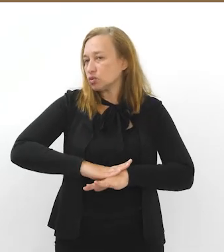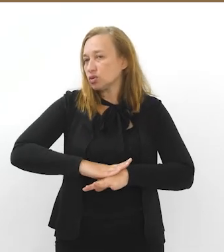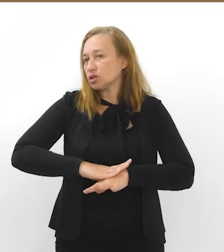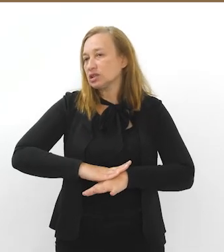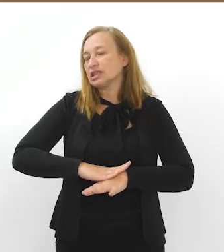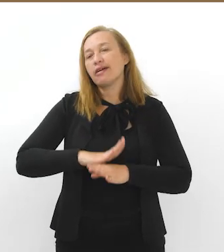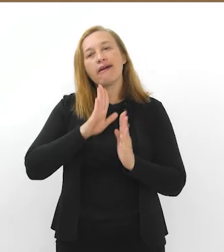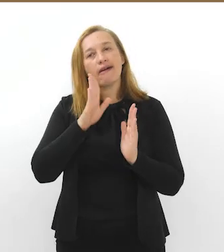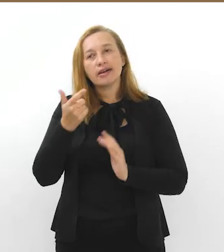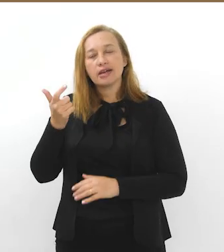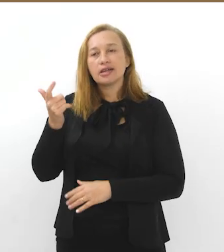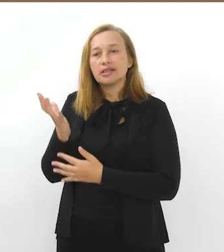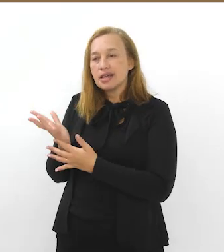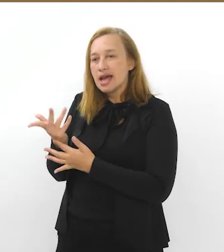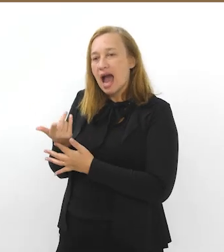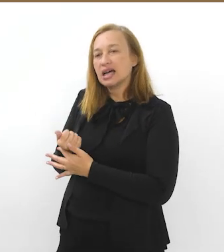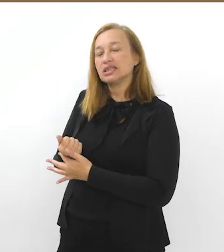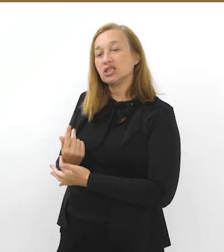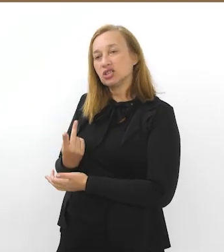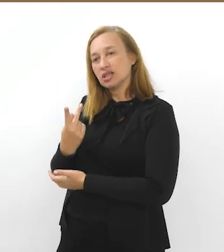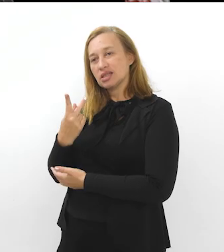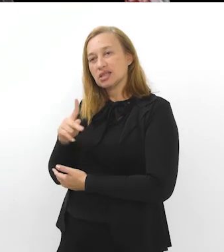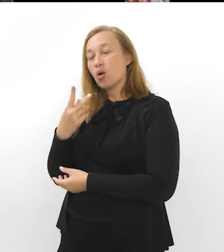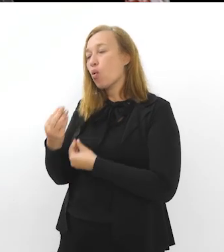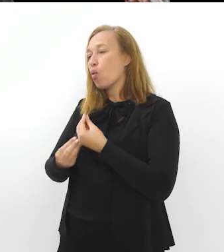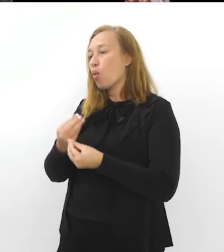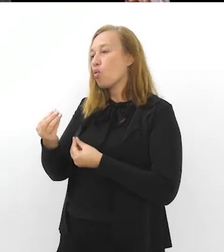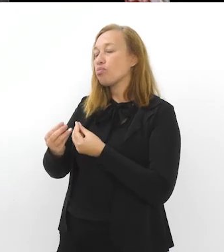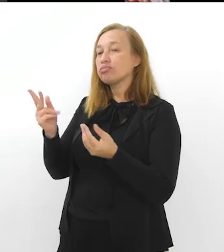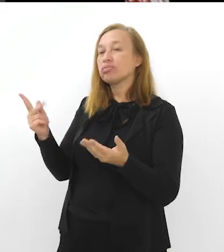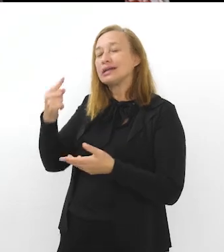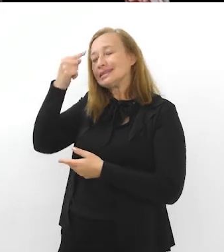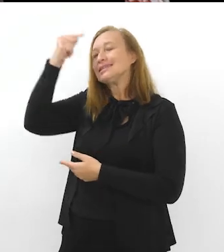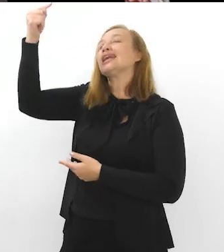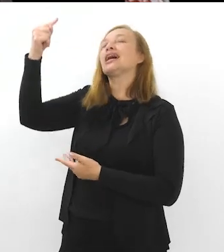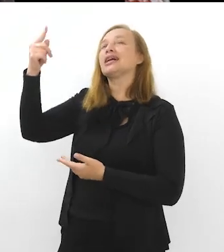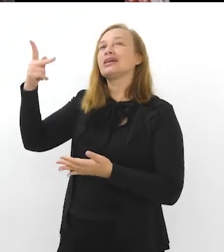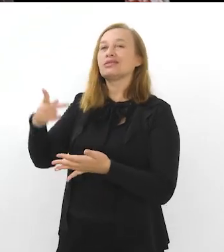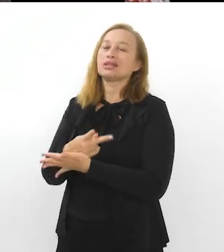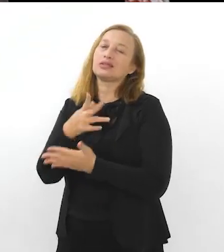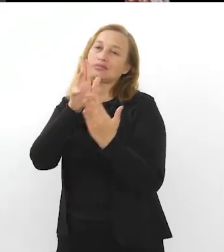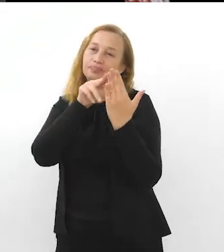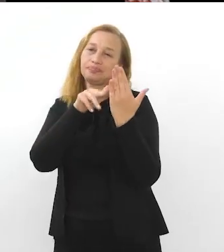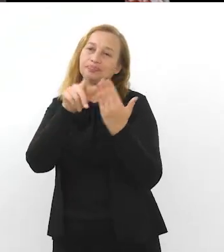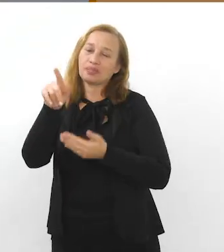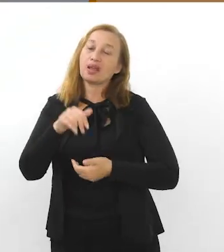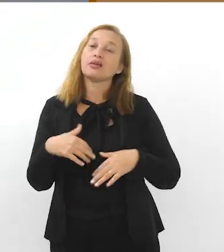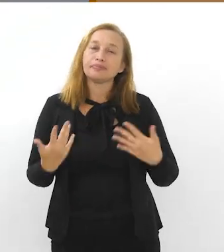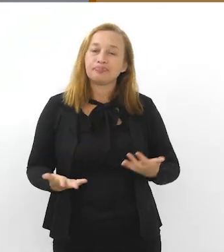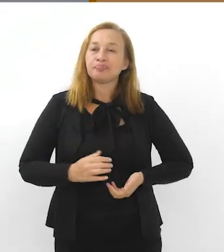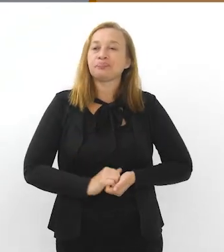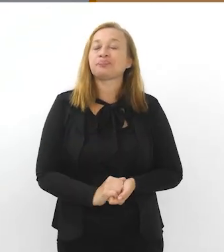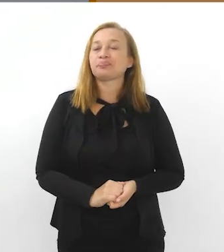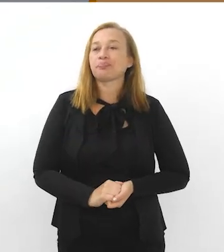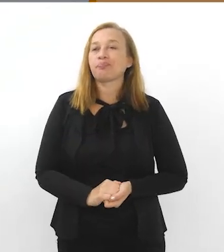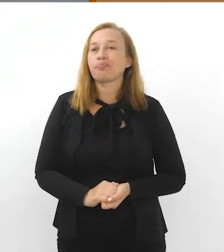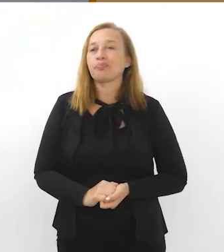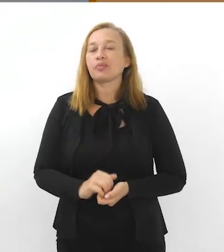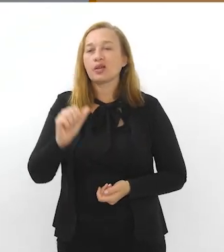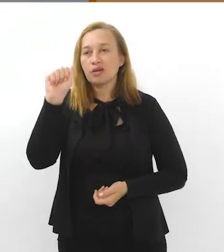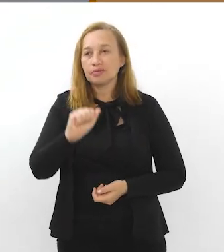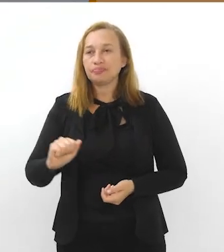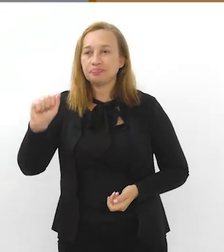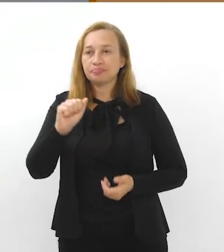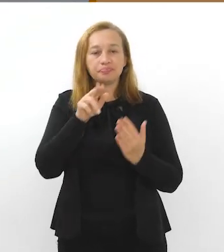momento ali de artista, né? Como é que Uhum. surge a ideia para você pintar uma tela? Tá.